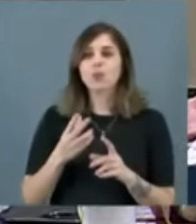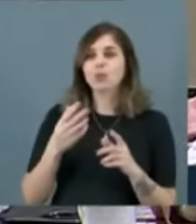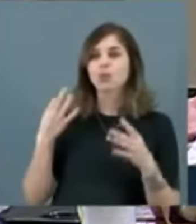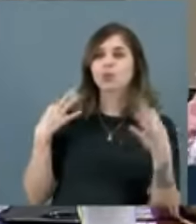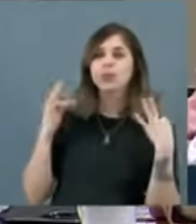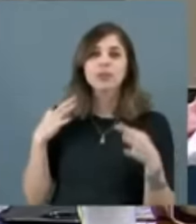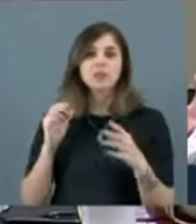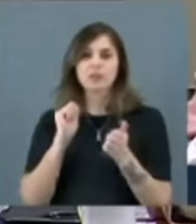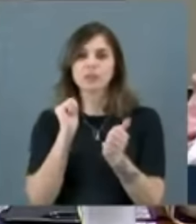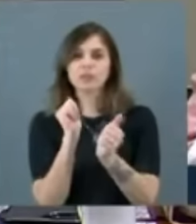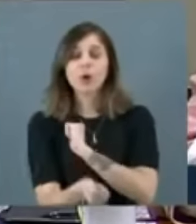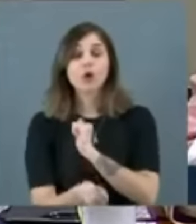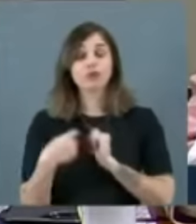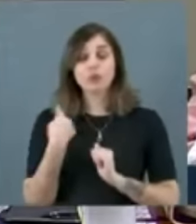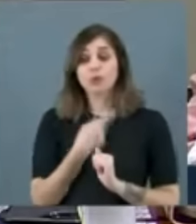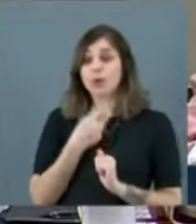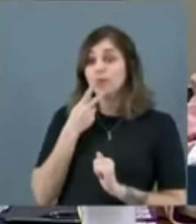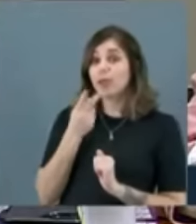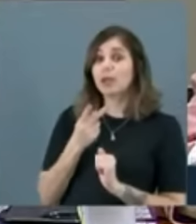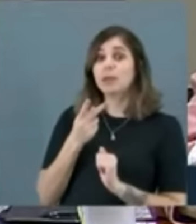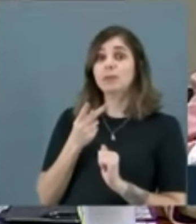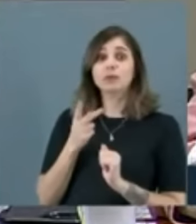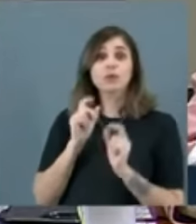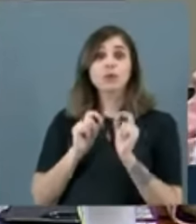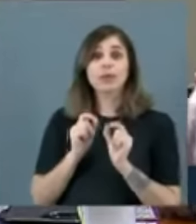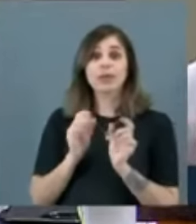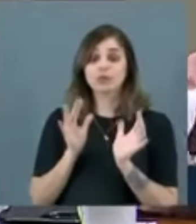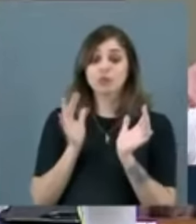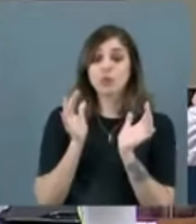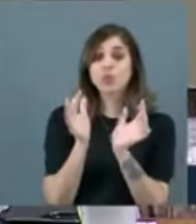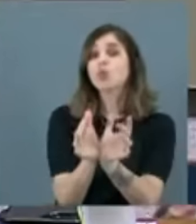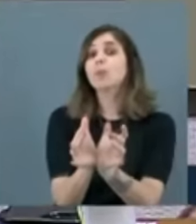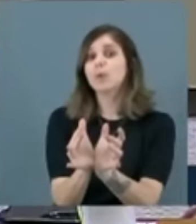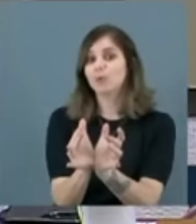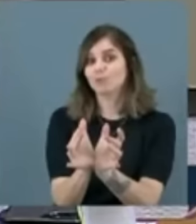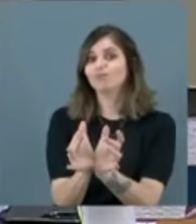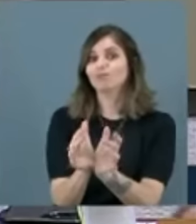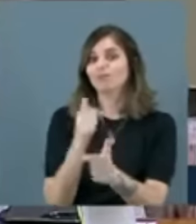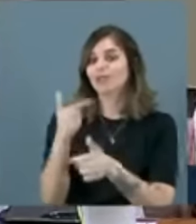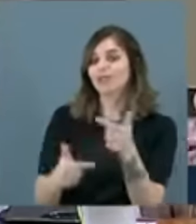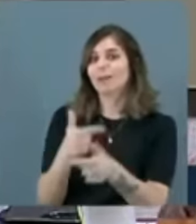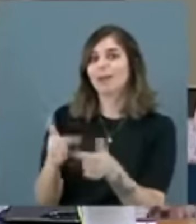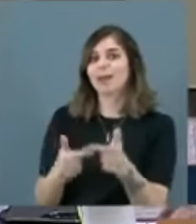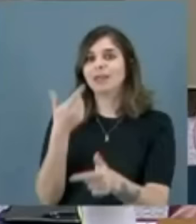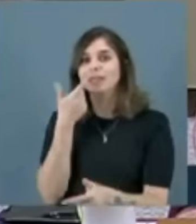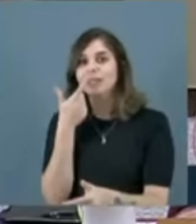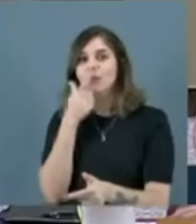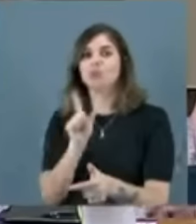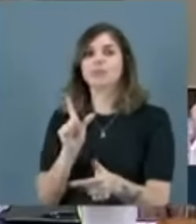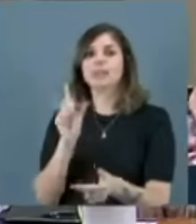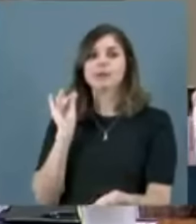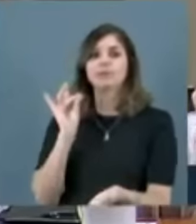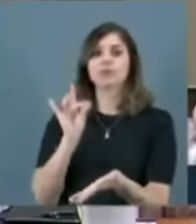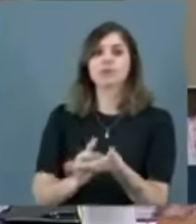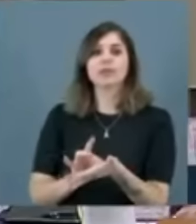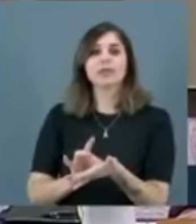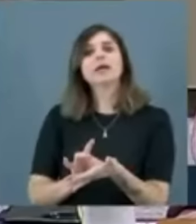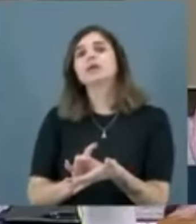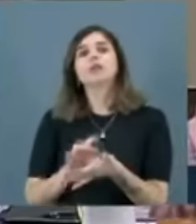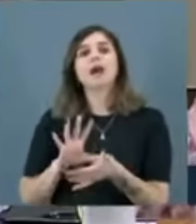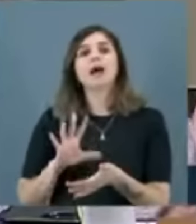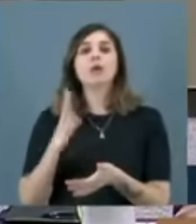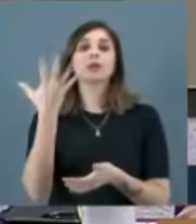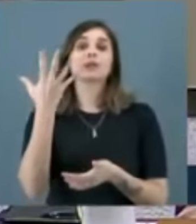coletividade que faz esse evento acontecer. Alguns países, historicamente, investem significamente, alguns não, muitos